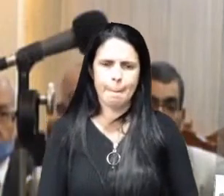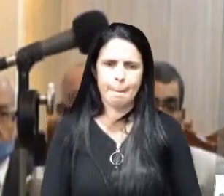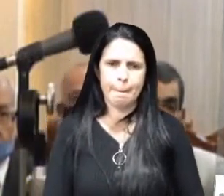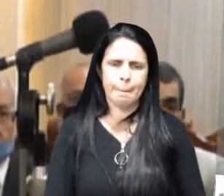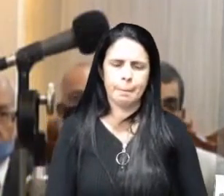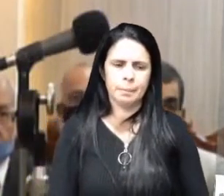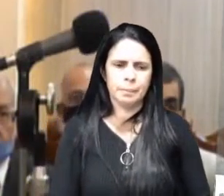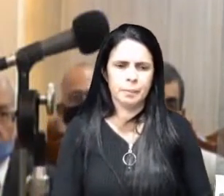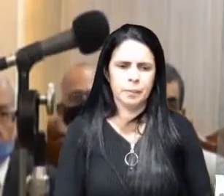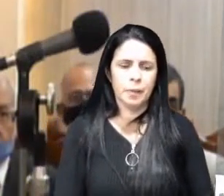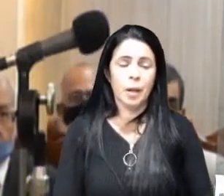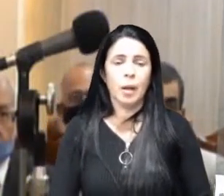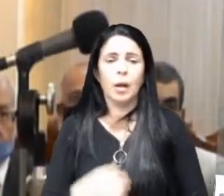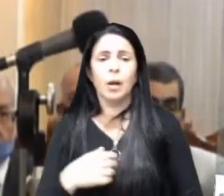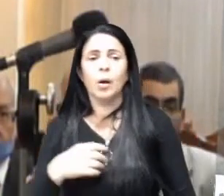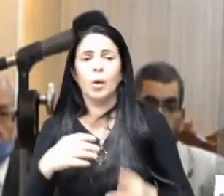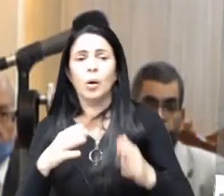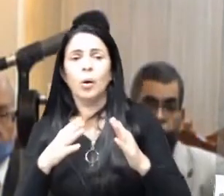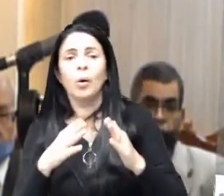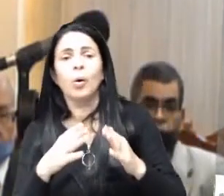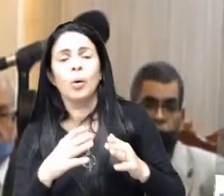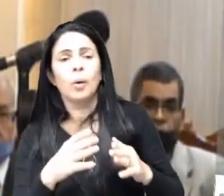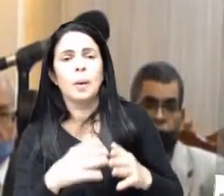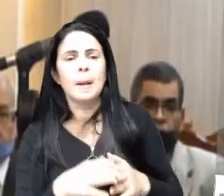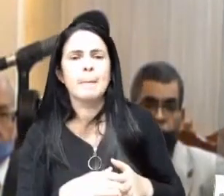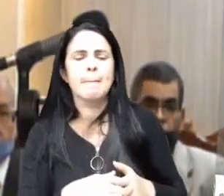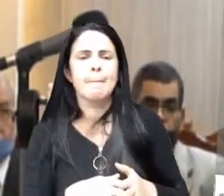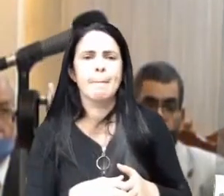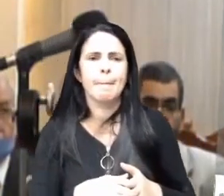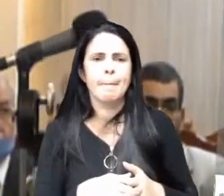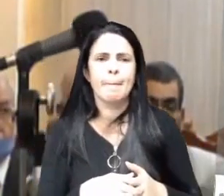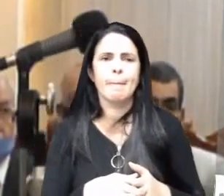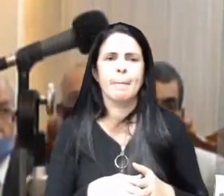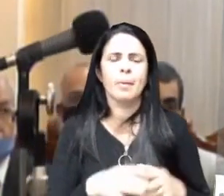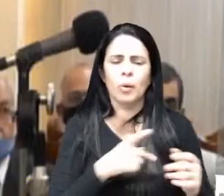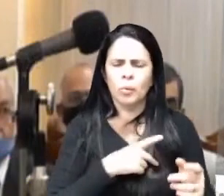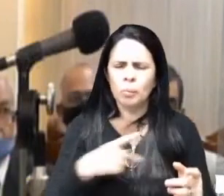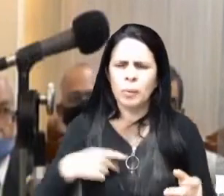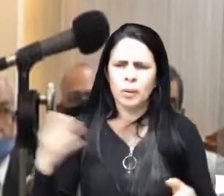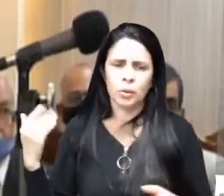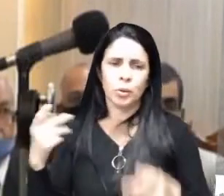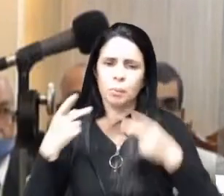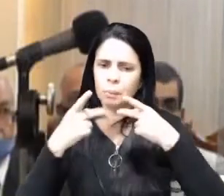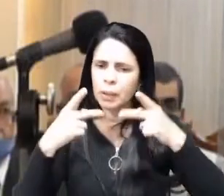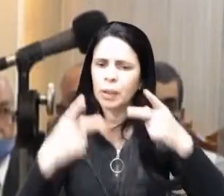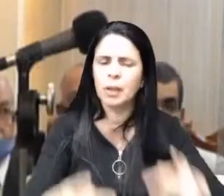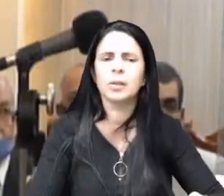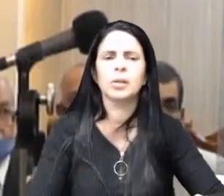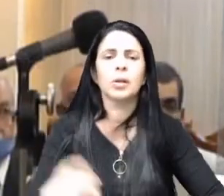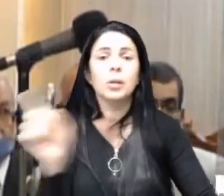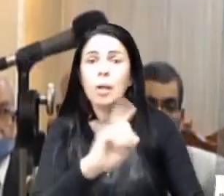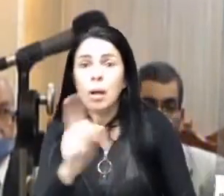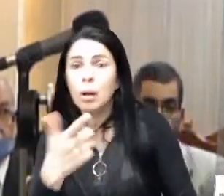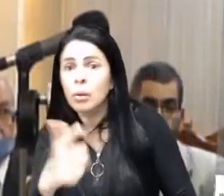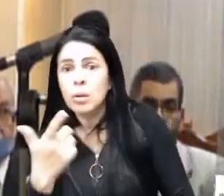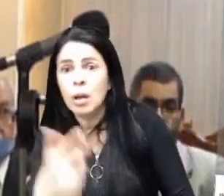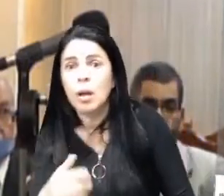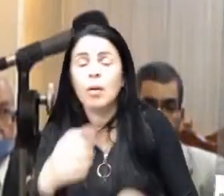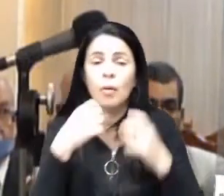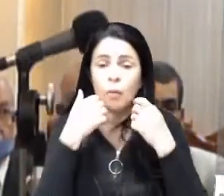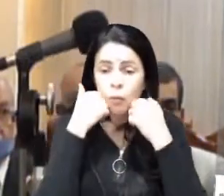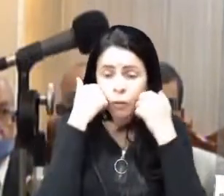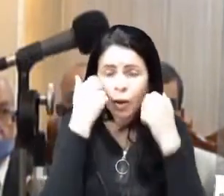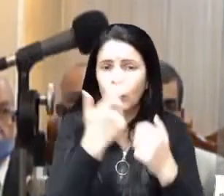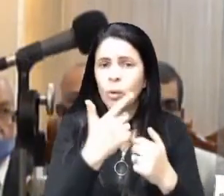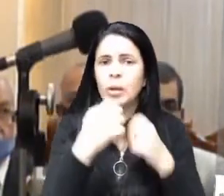Evangelho, não me envergonhe do evangelho, que é poder de Deus, e o bêbado era um desviado. Não me envergonhe do evangelho, que é poder de Deus e salvação